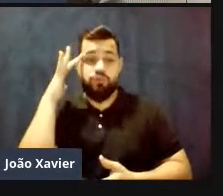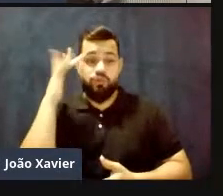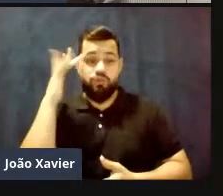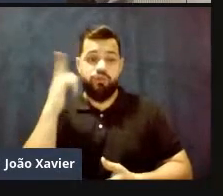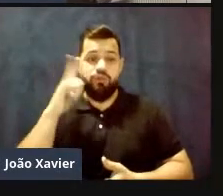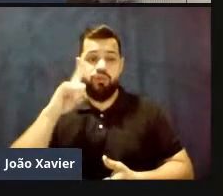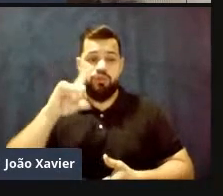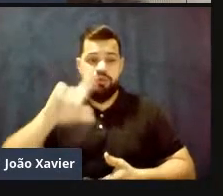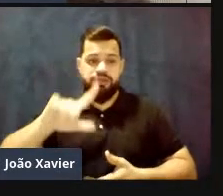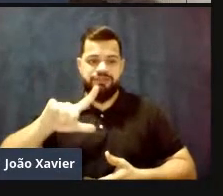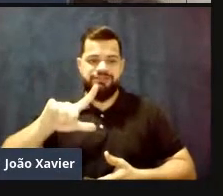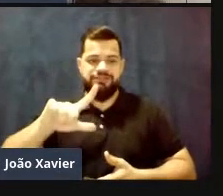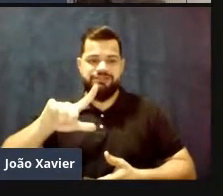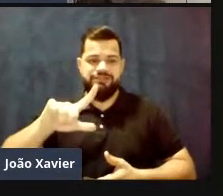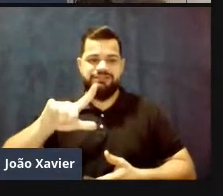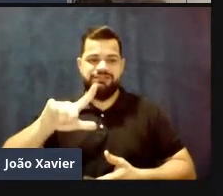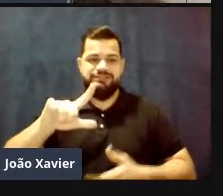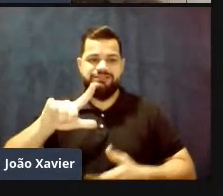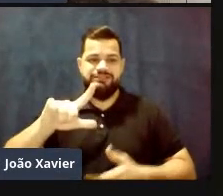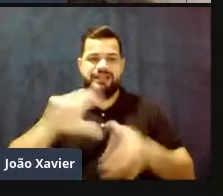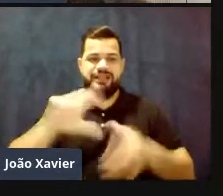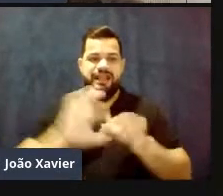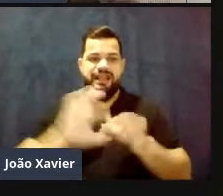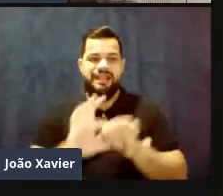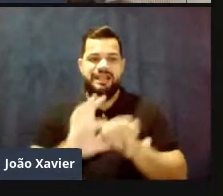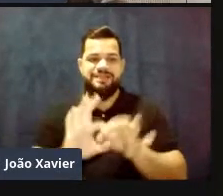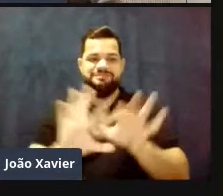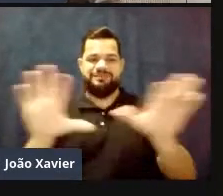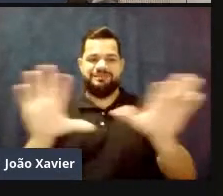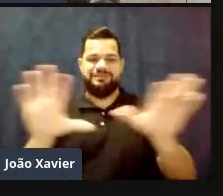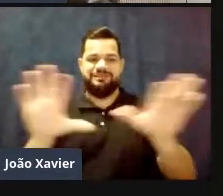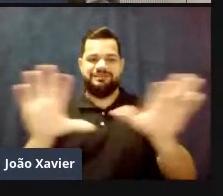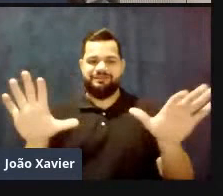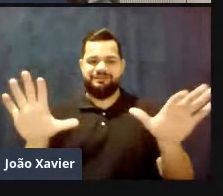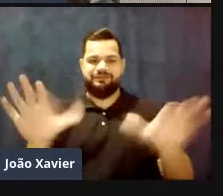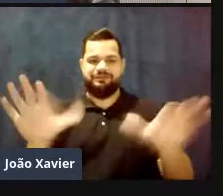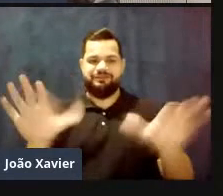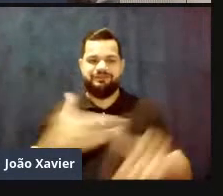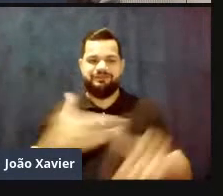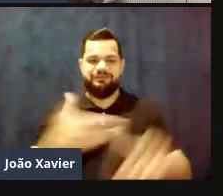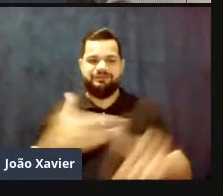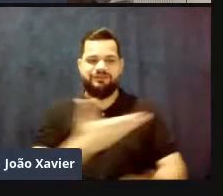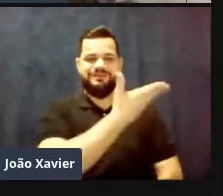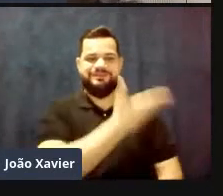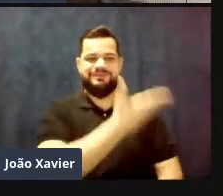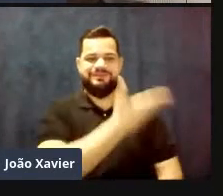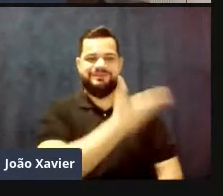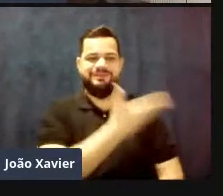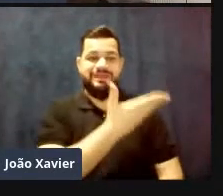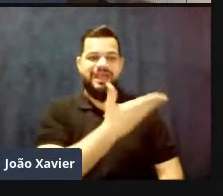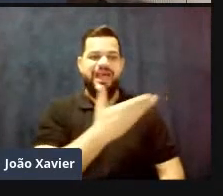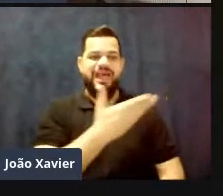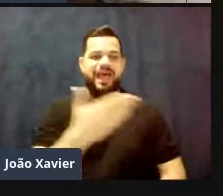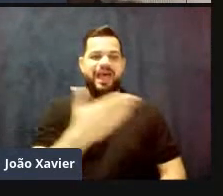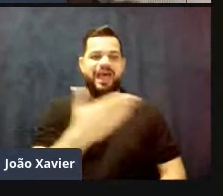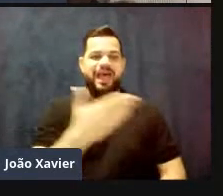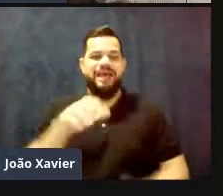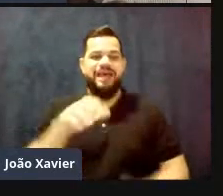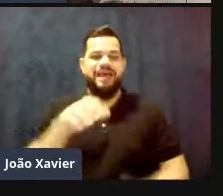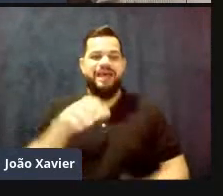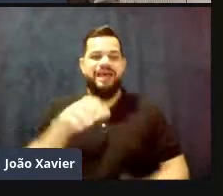paciente. Observem essa foto do meio. Foi uma das nossas pacientes mais idosas que teve alta da UTI. Olha